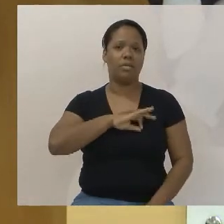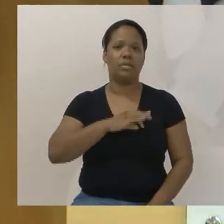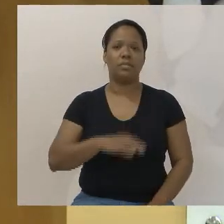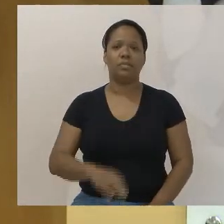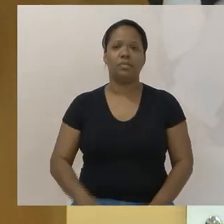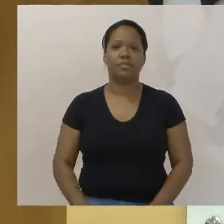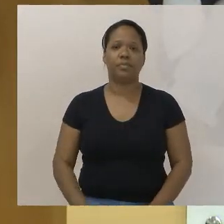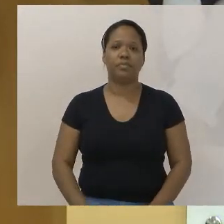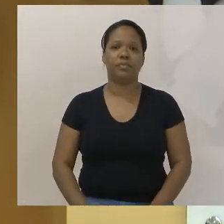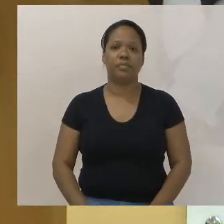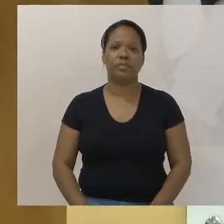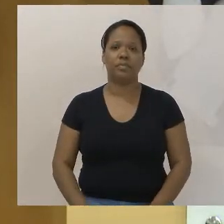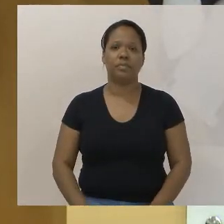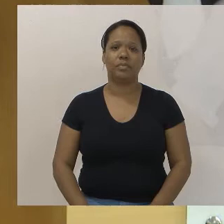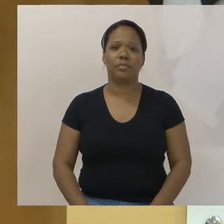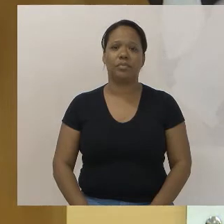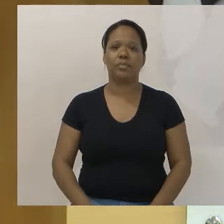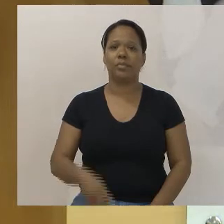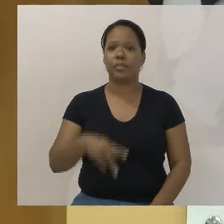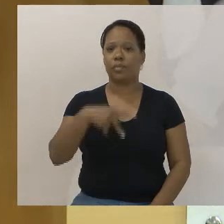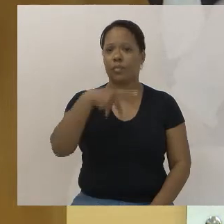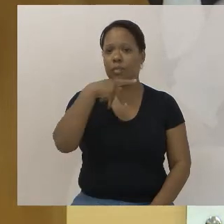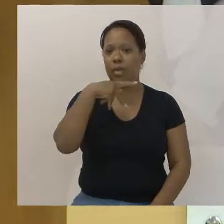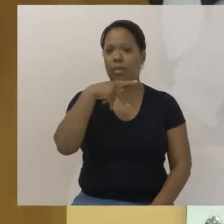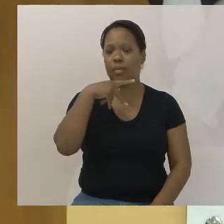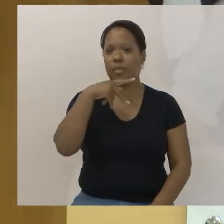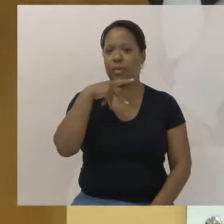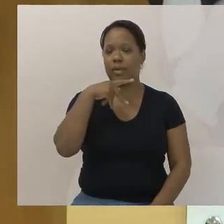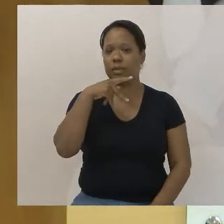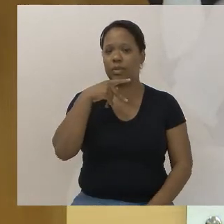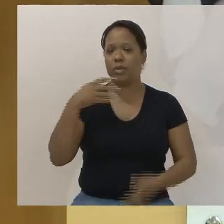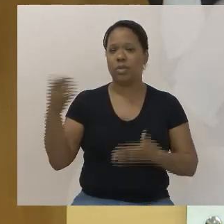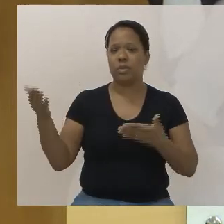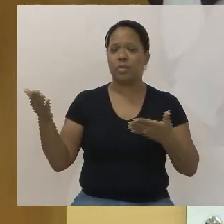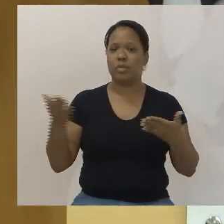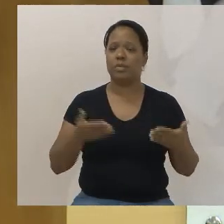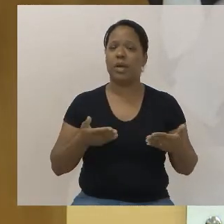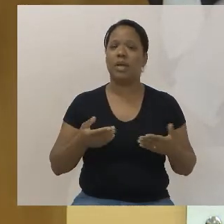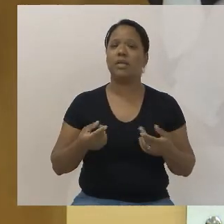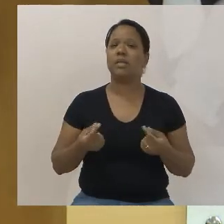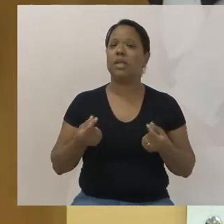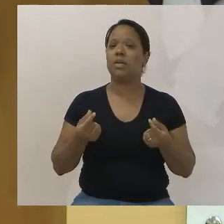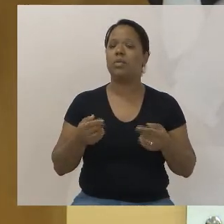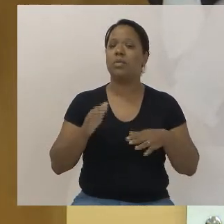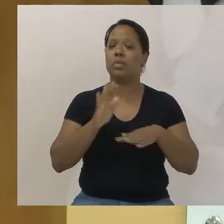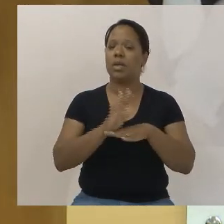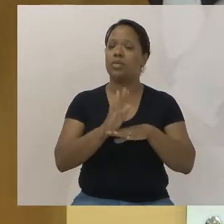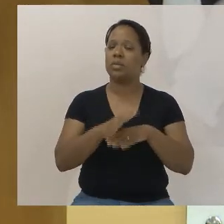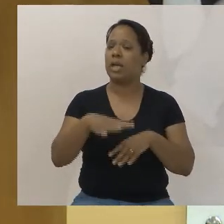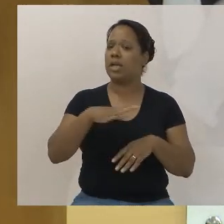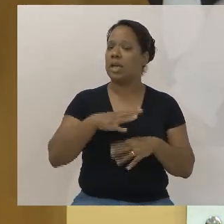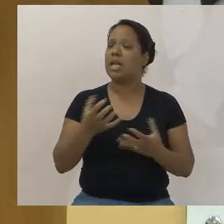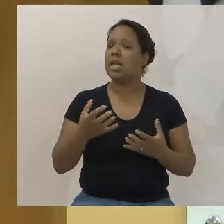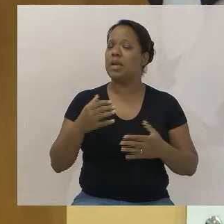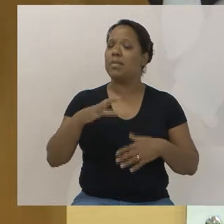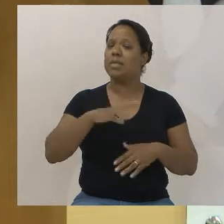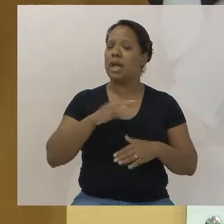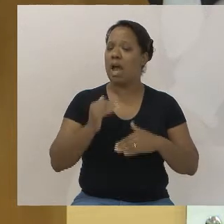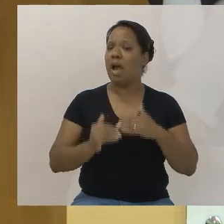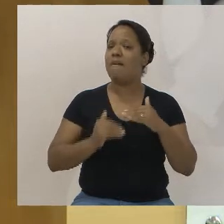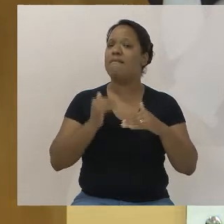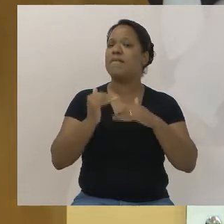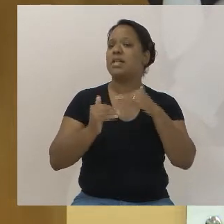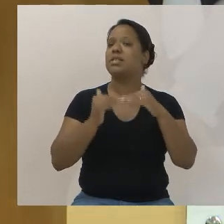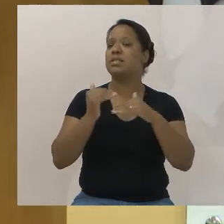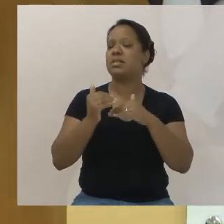que o meu partido foi um dos partidos que mais trouxe recursos para essa cidade porque nós queremos que essa cidade avance nós queremos